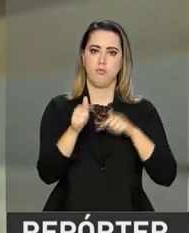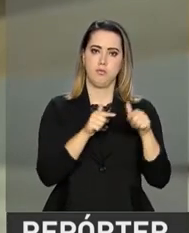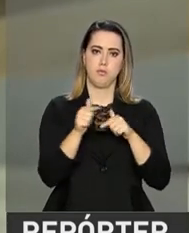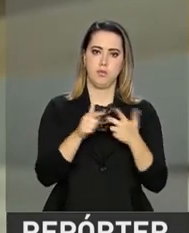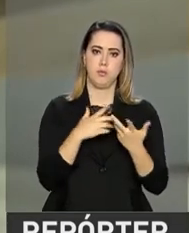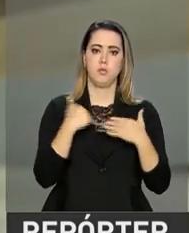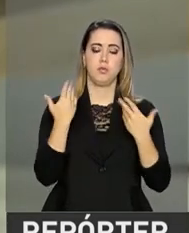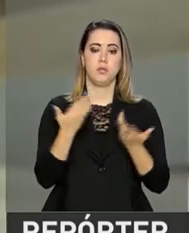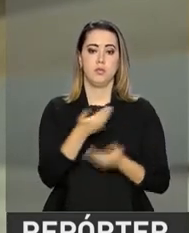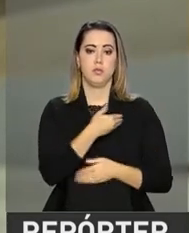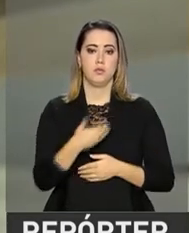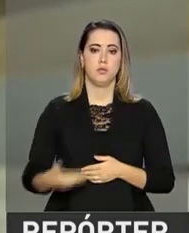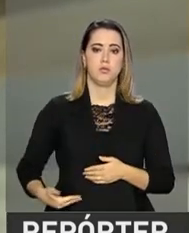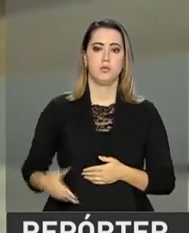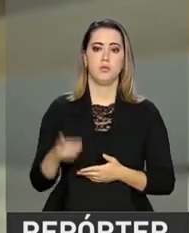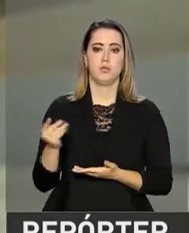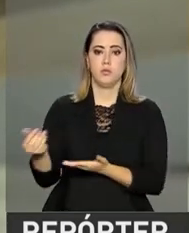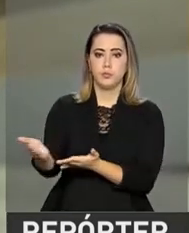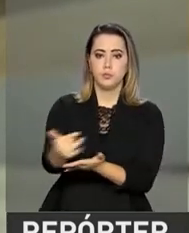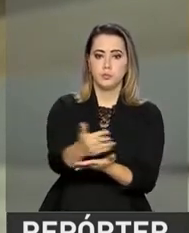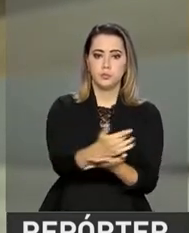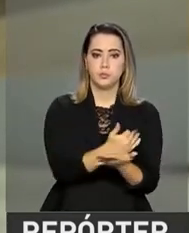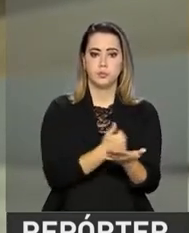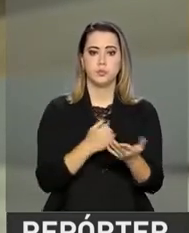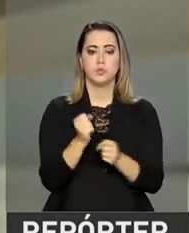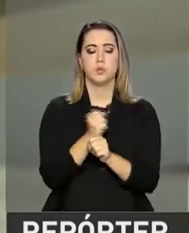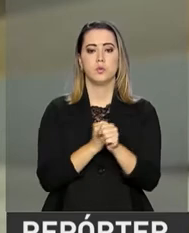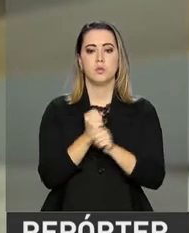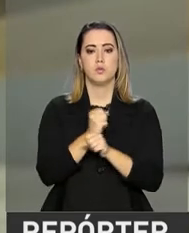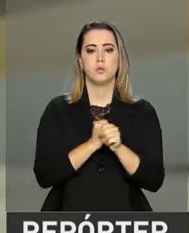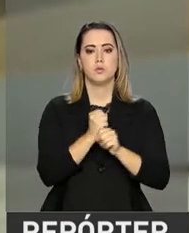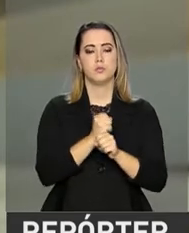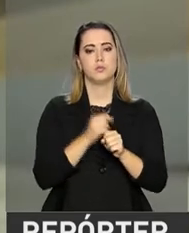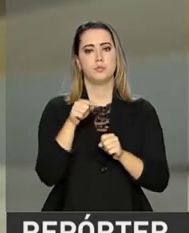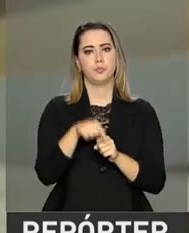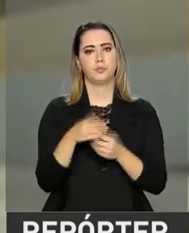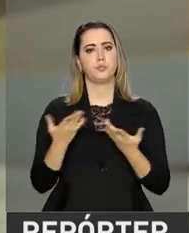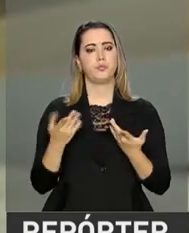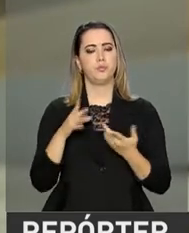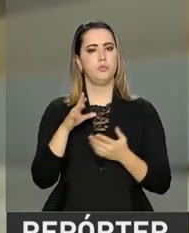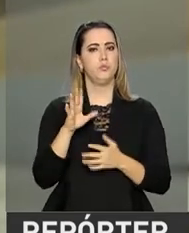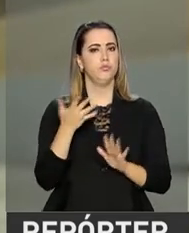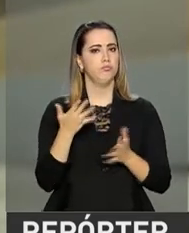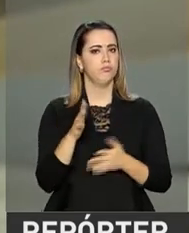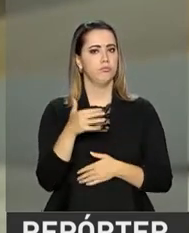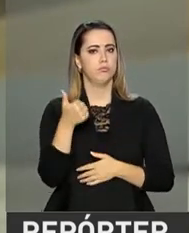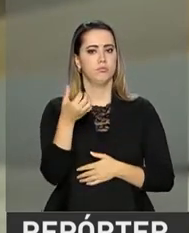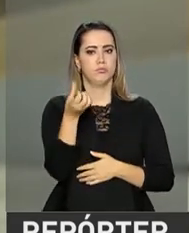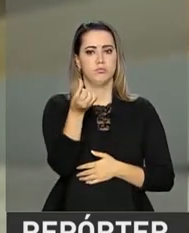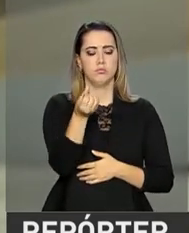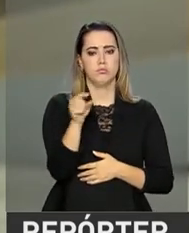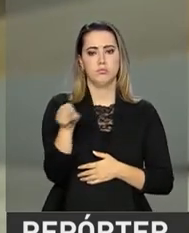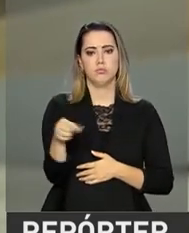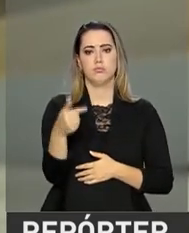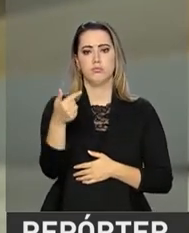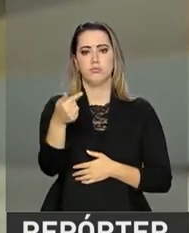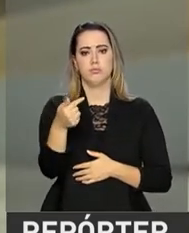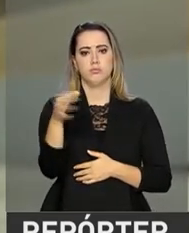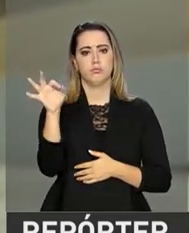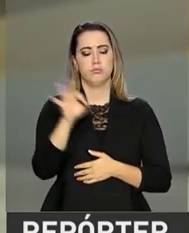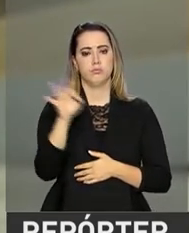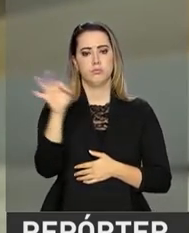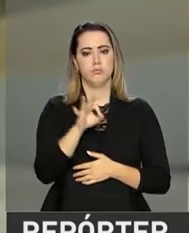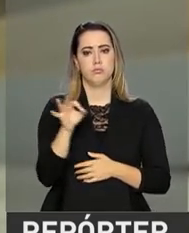o governo vai conseguir um faturamento anual a partir da exploração de cerca de 16,7 por cento